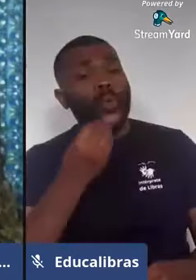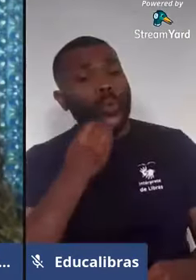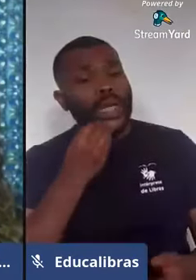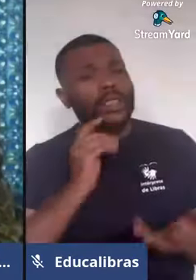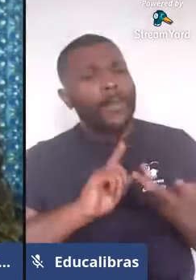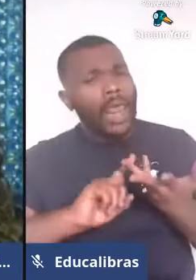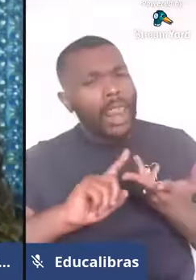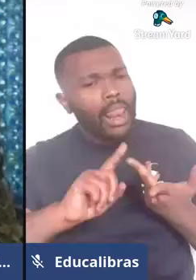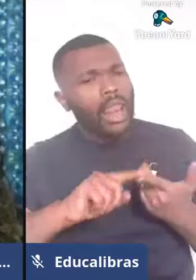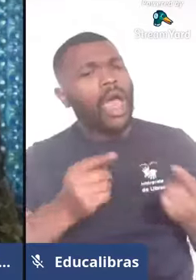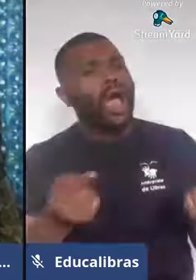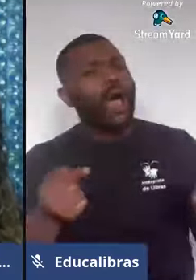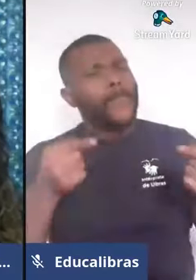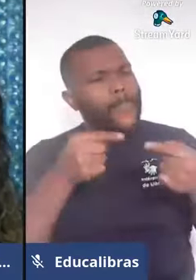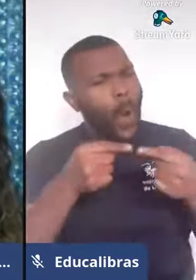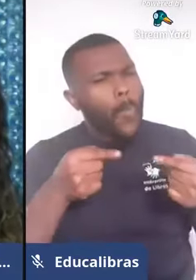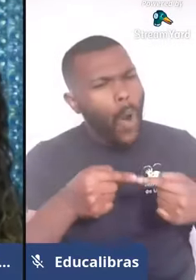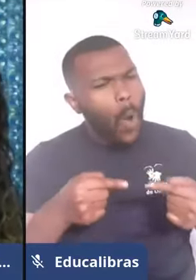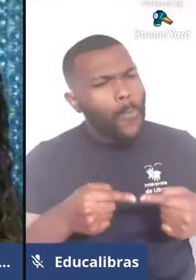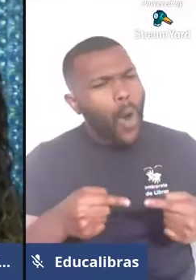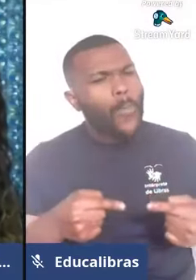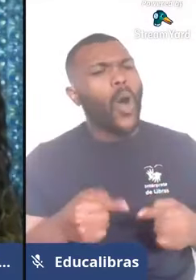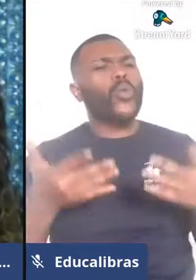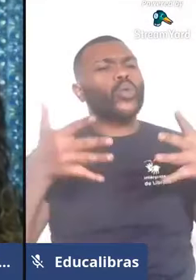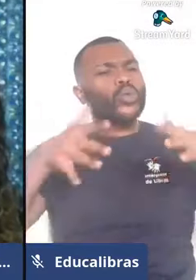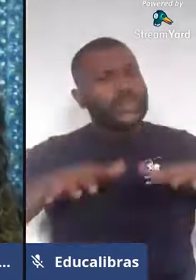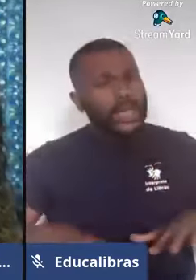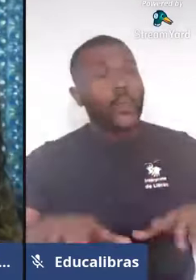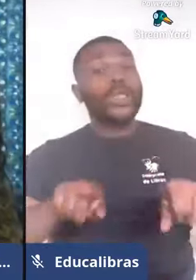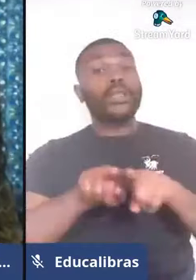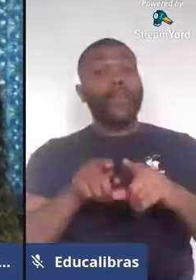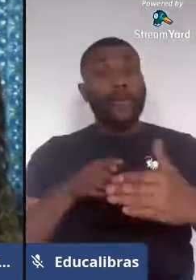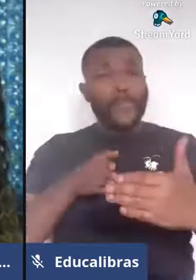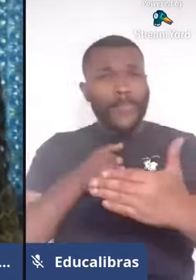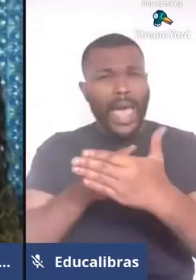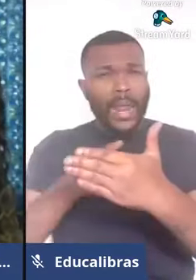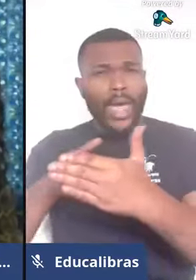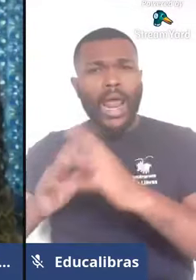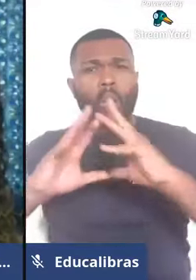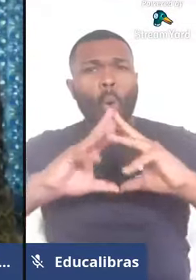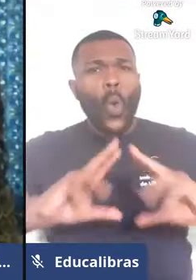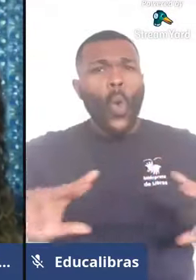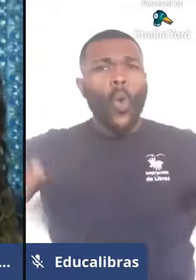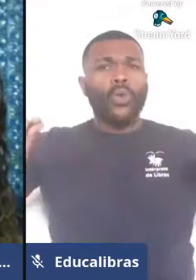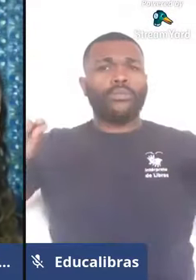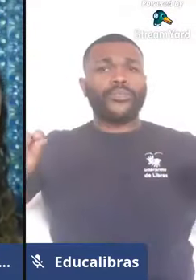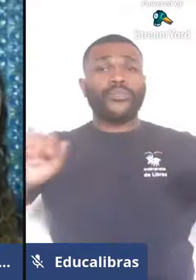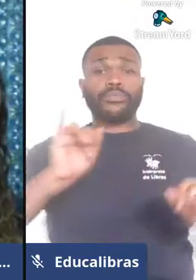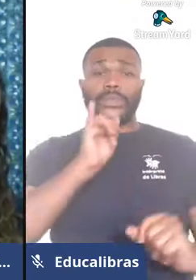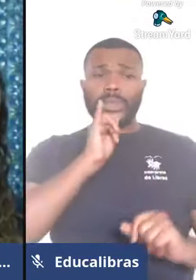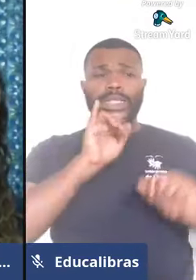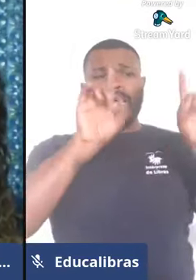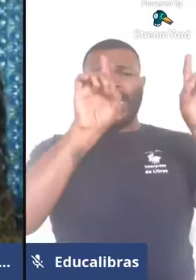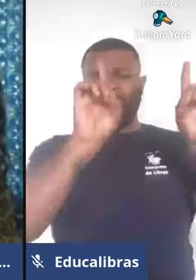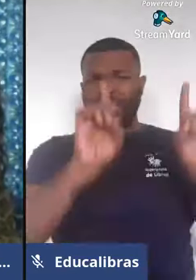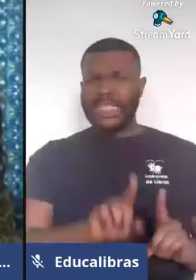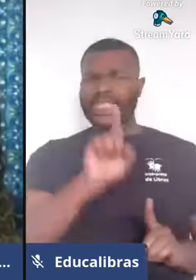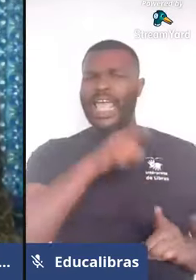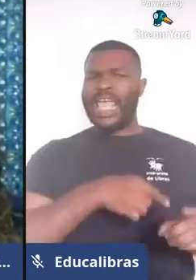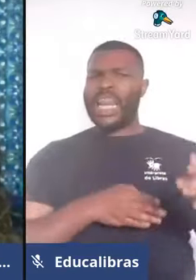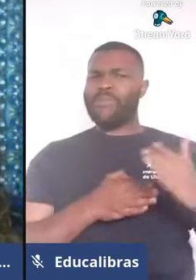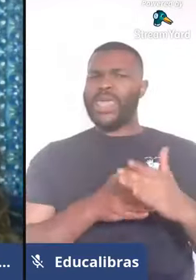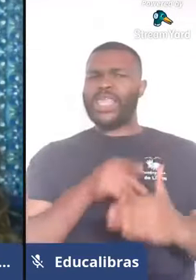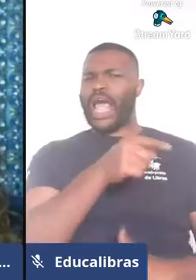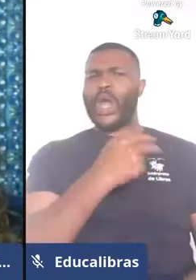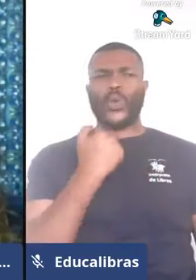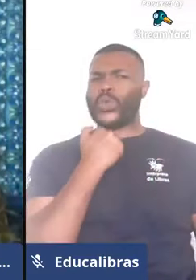inclusão, a gente eliminar todas as barreiras do ambiente, a gente não pode dizer que é a deficiência que está limitando a participação dela. Então, a